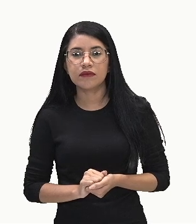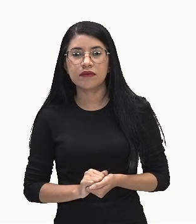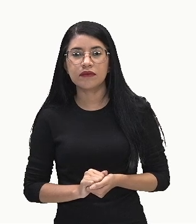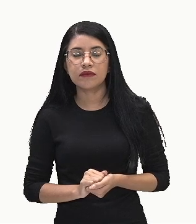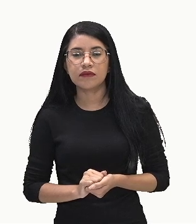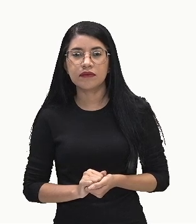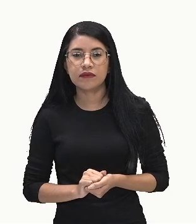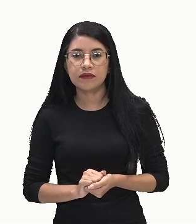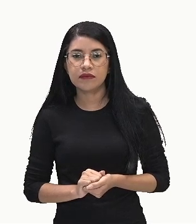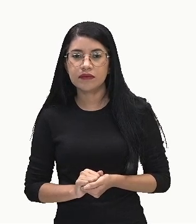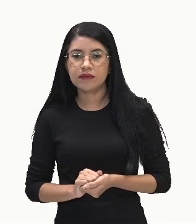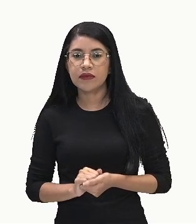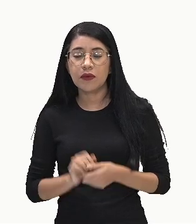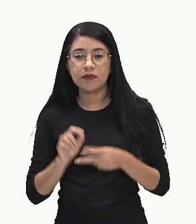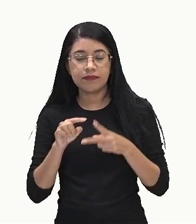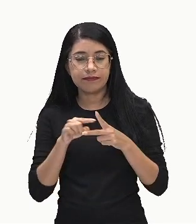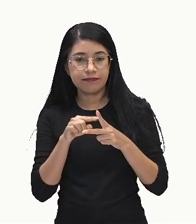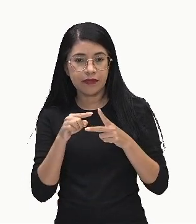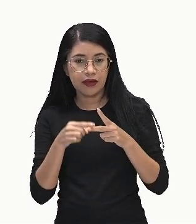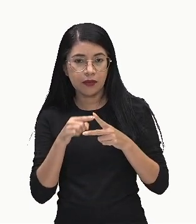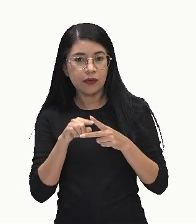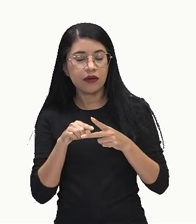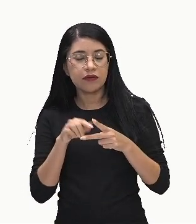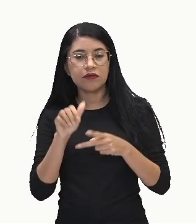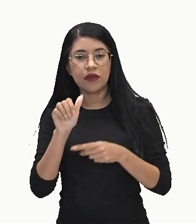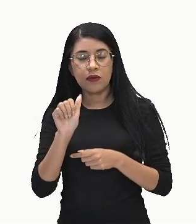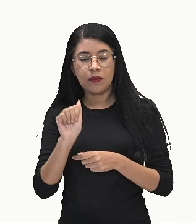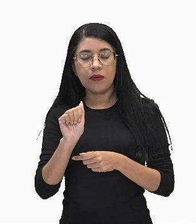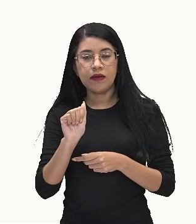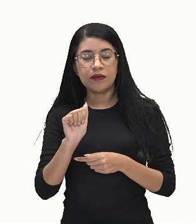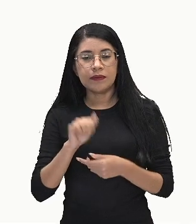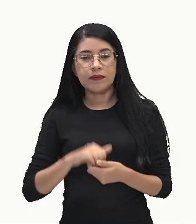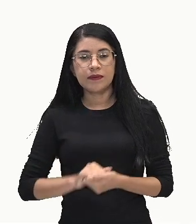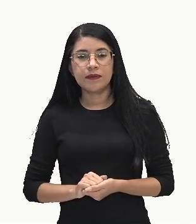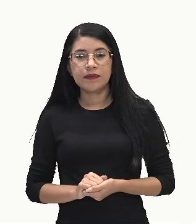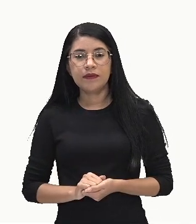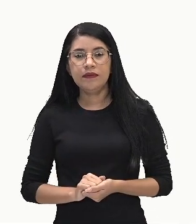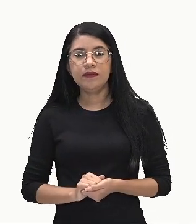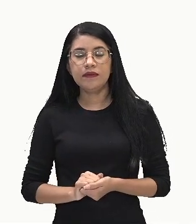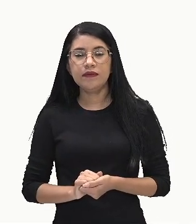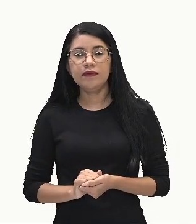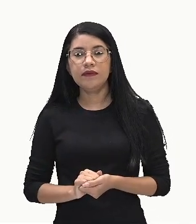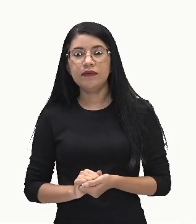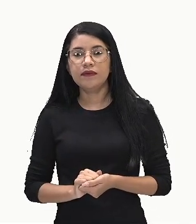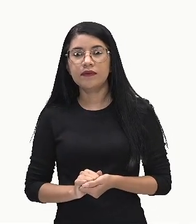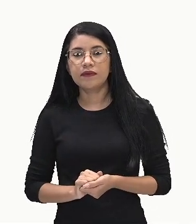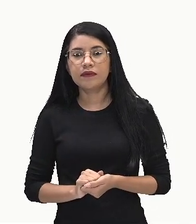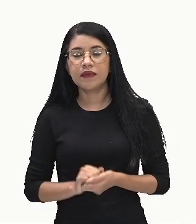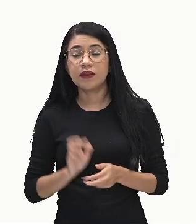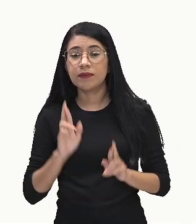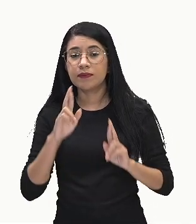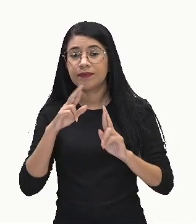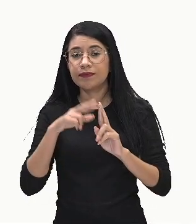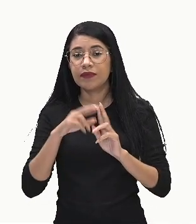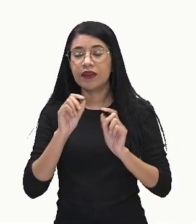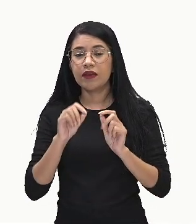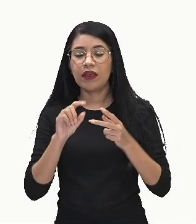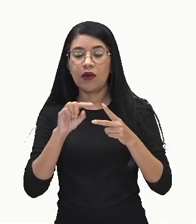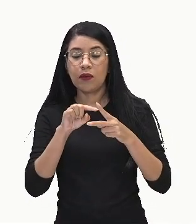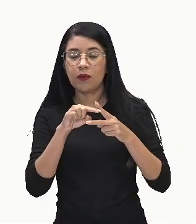Aqui está o ângulo A, tá? Então, a minha referência será esse